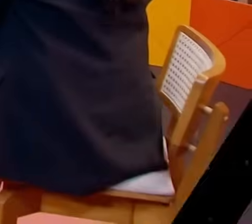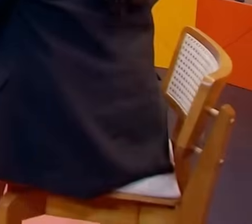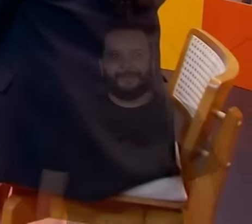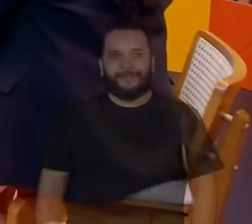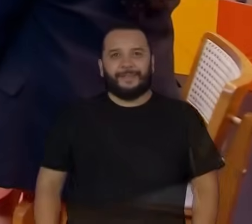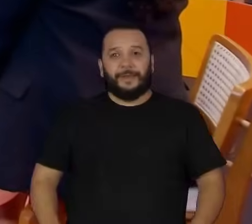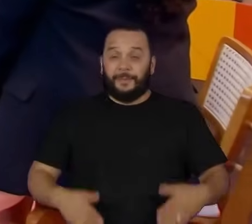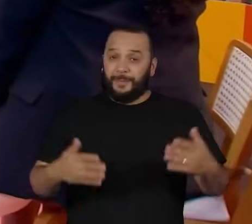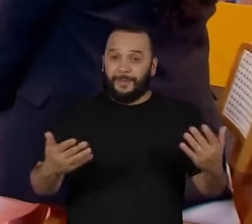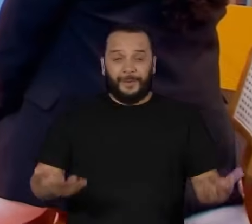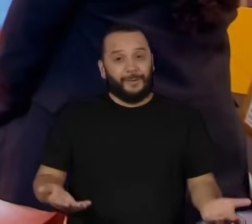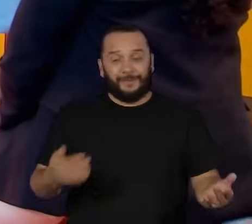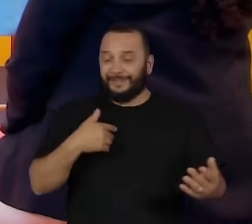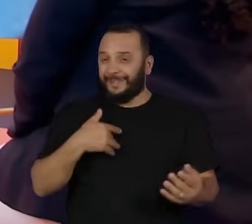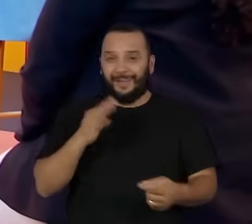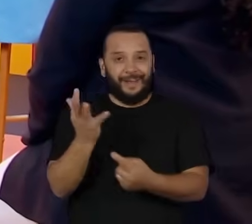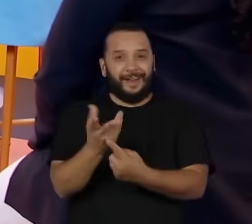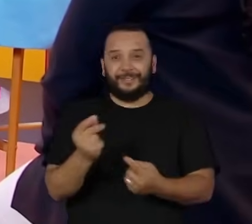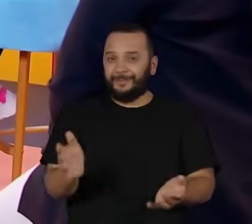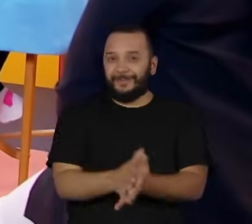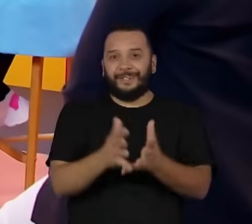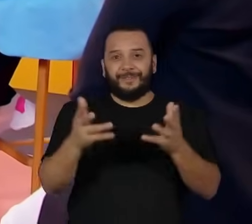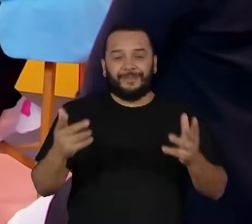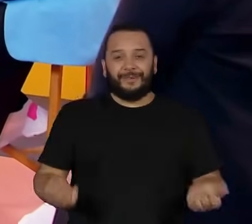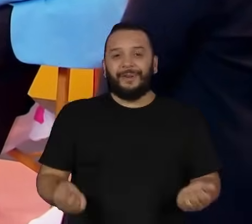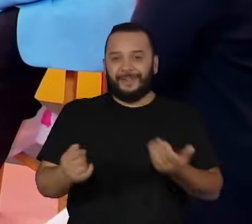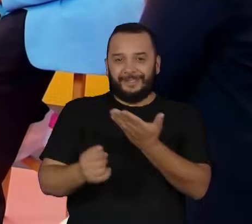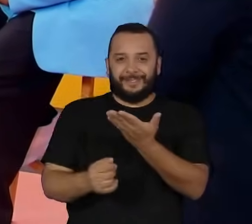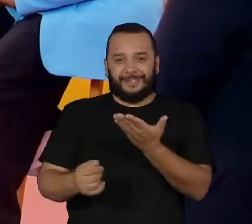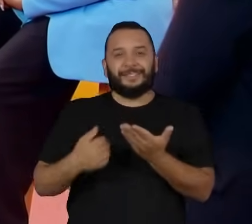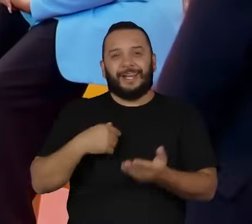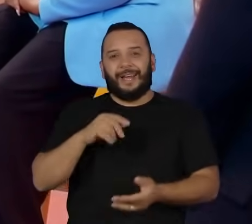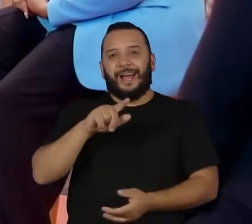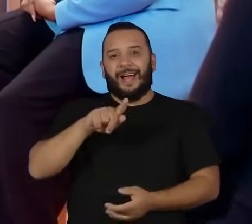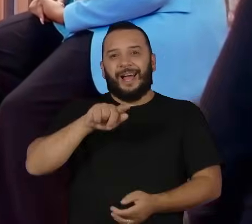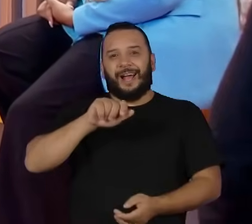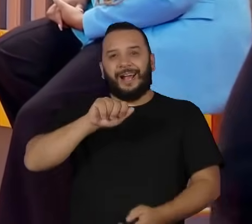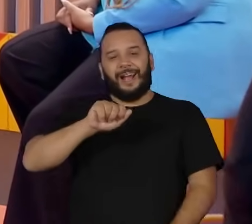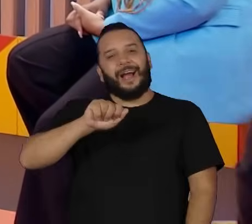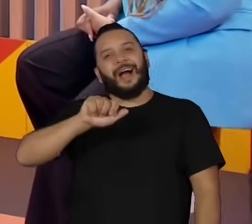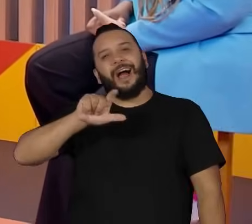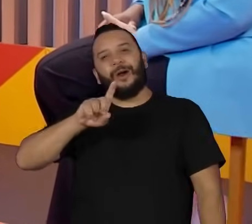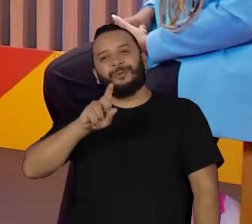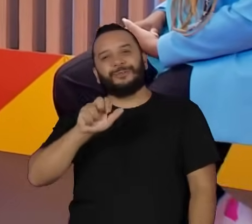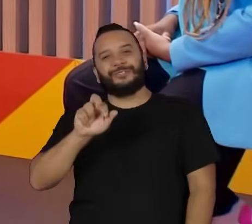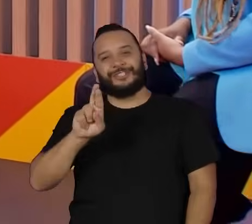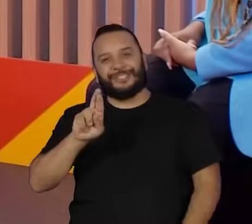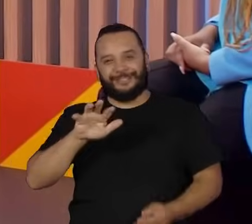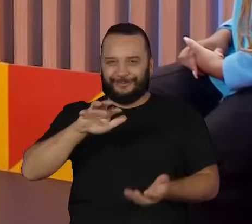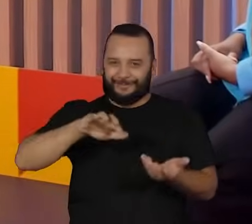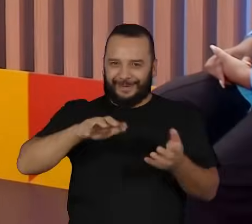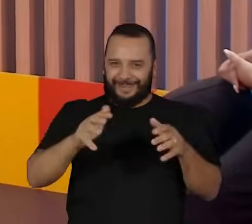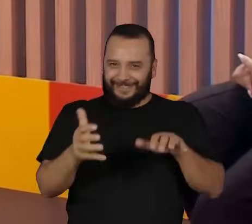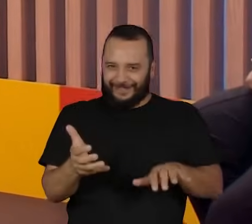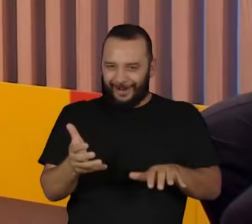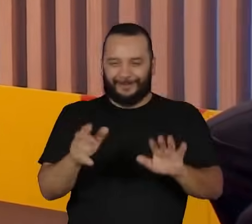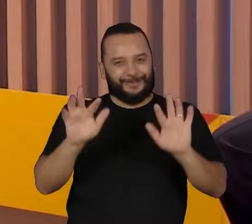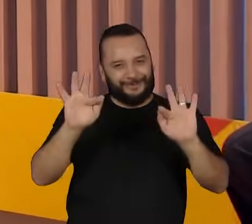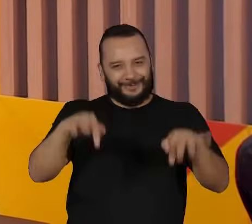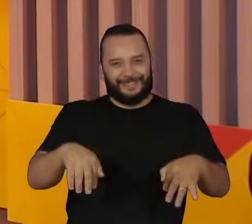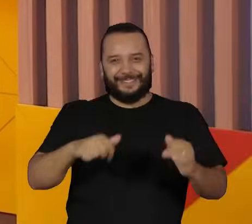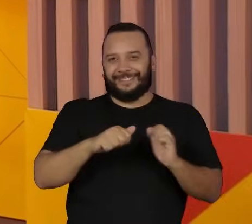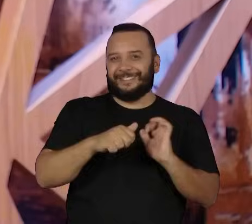Bom, e é com essa obra maravilhosa do nosso Gaudí de Paraisópolis que a gente vai encerrando o Estação Livre de hoje. Eu quero muito